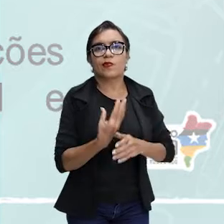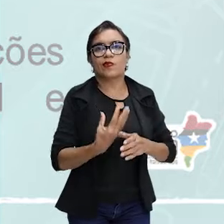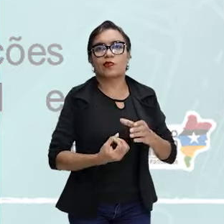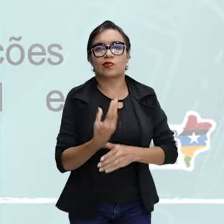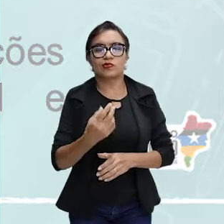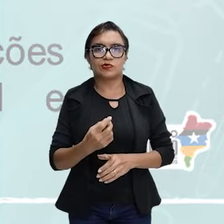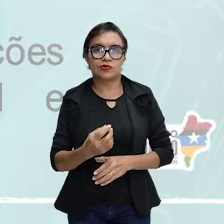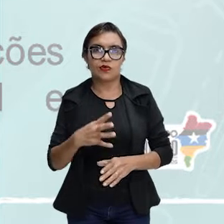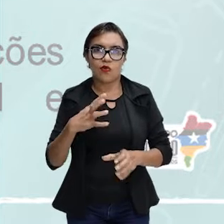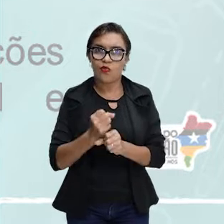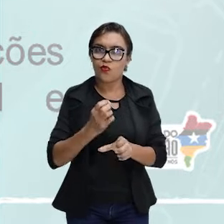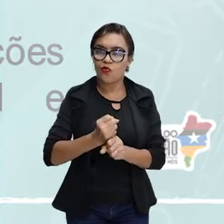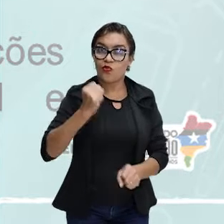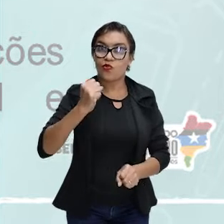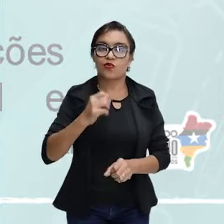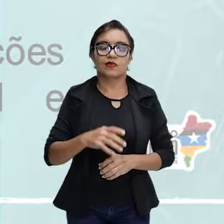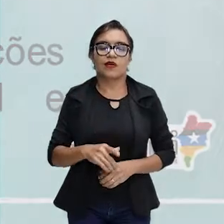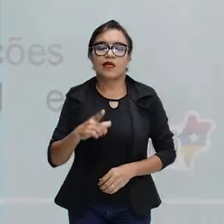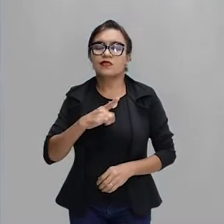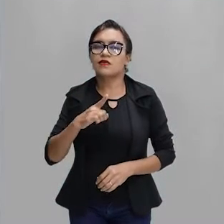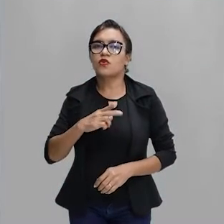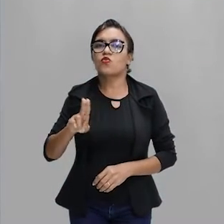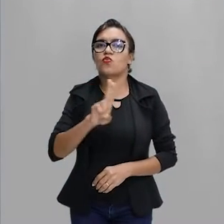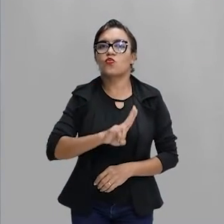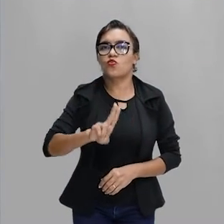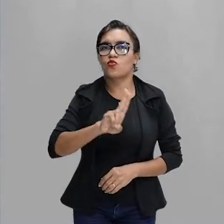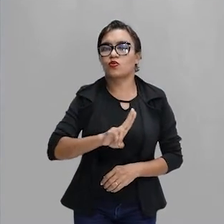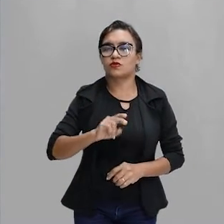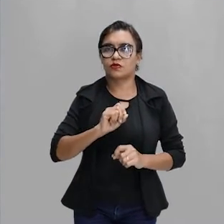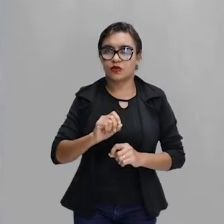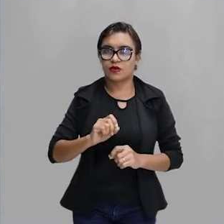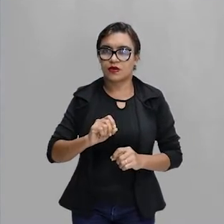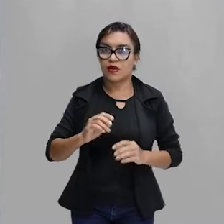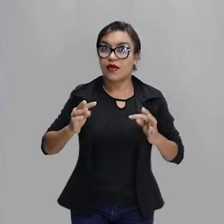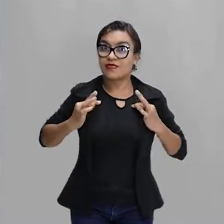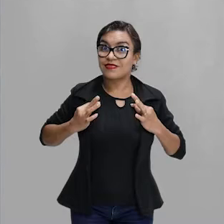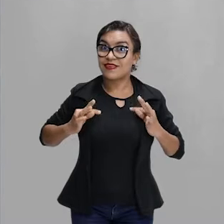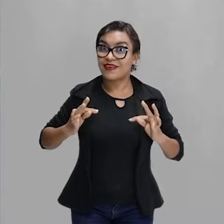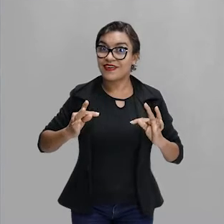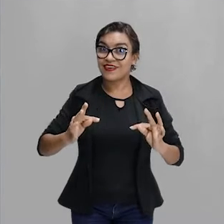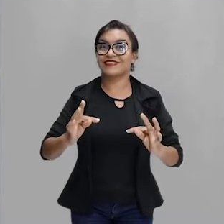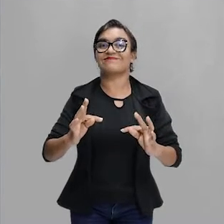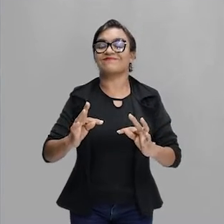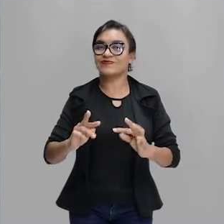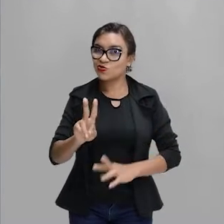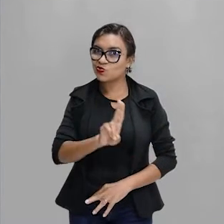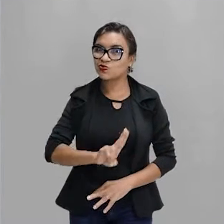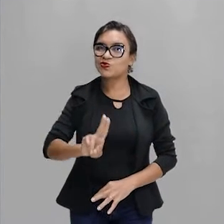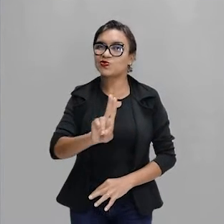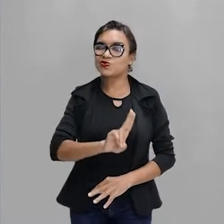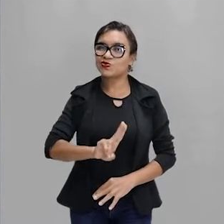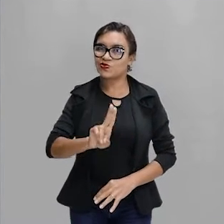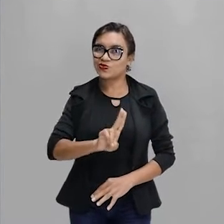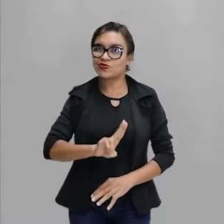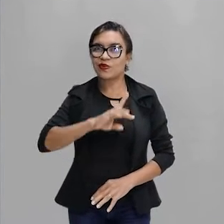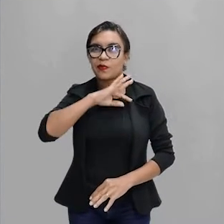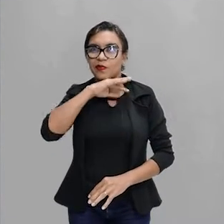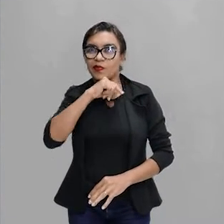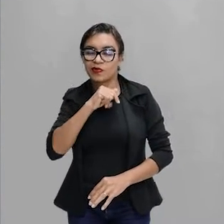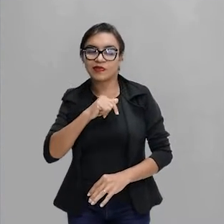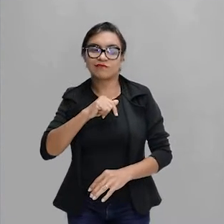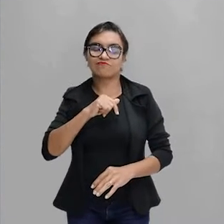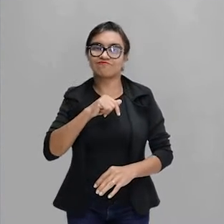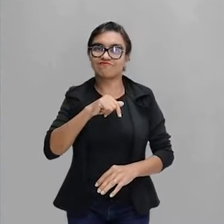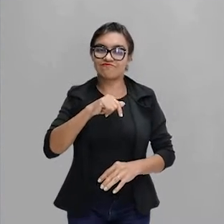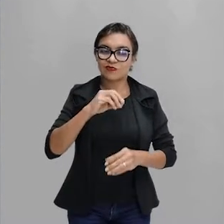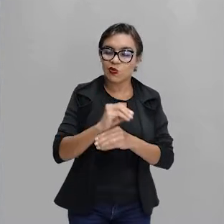o seu lucro, se utilizando de que, Marcos? Principalmente tecnologia, galera, tá certo? A pecuária intensiva é essa